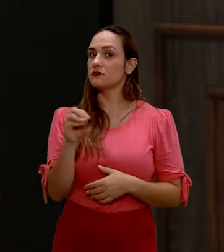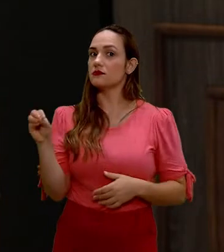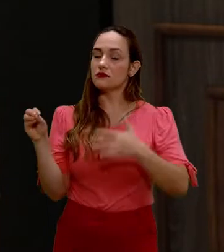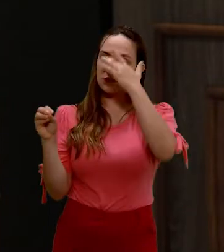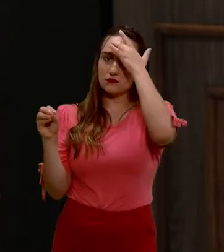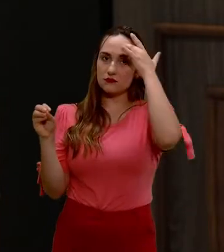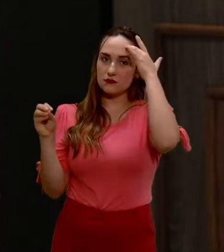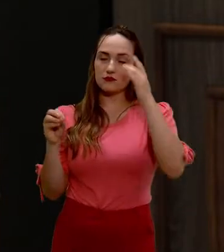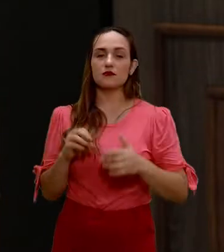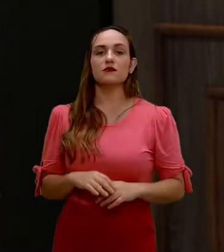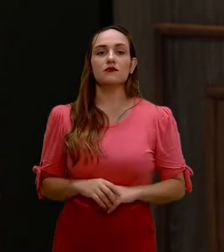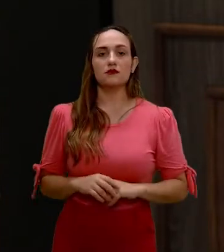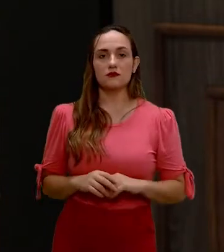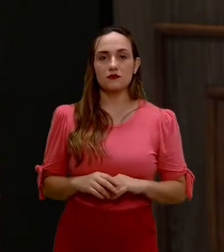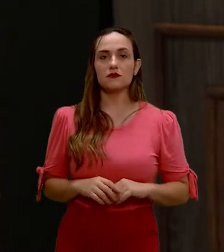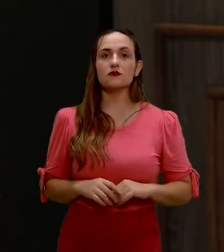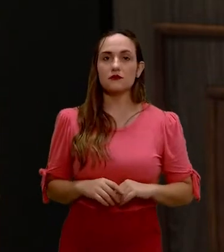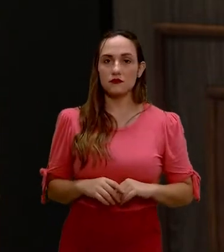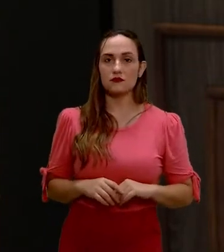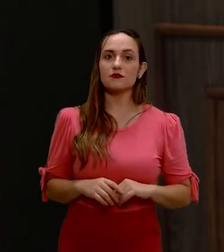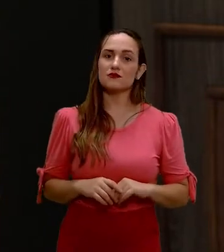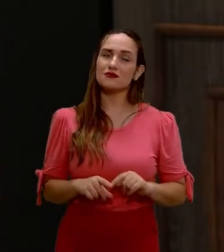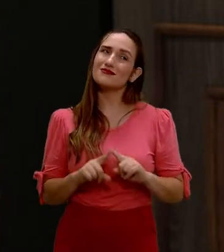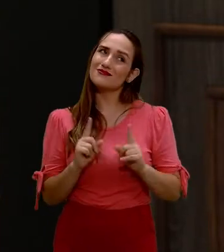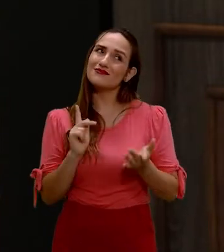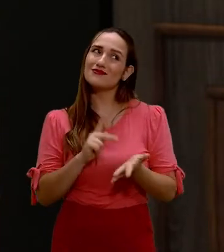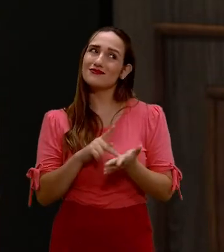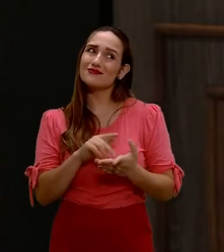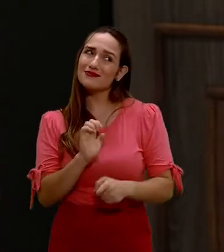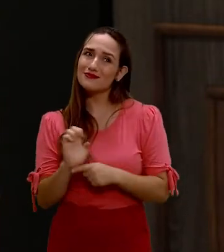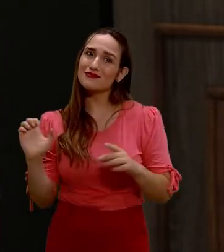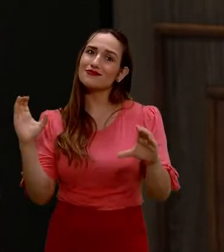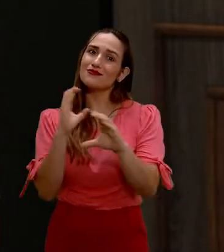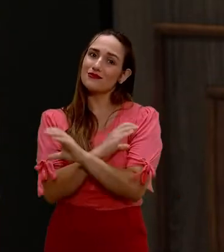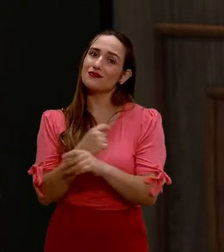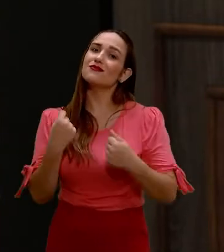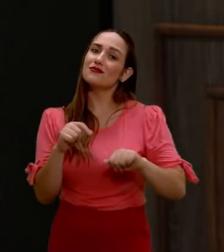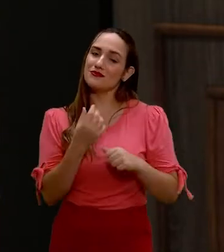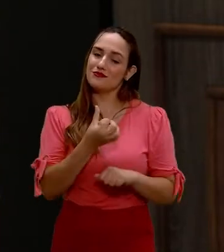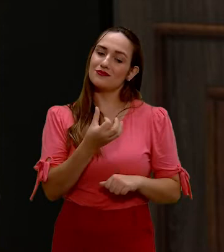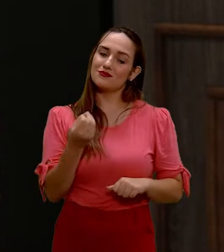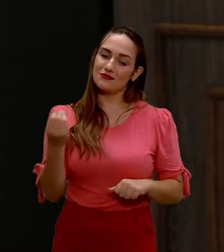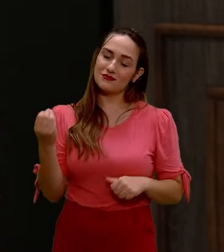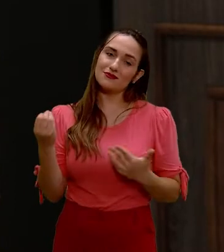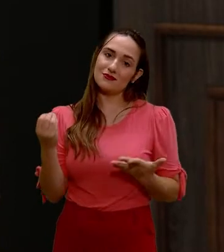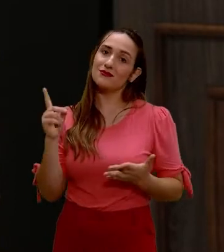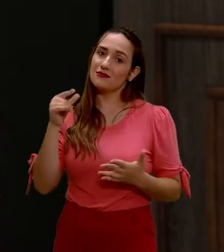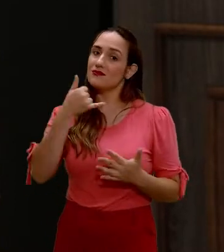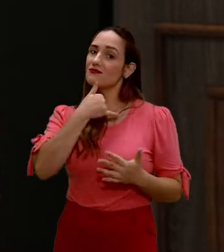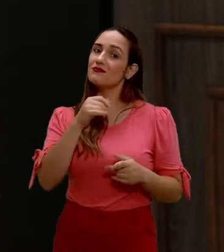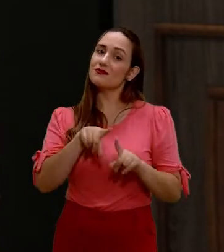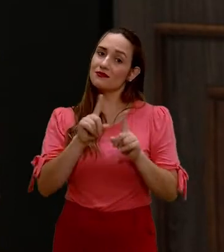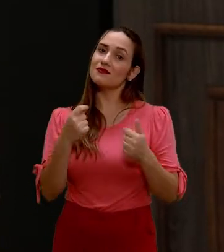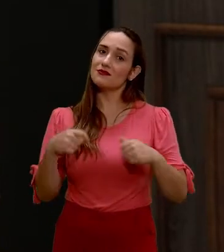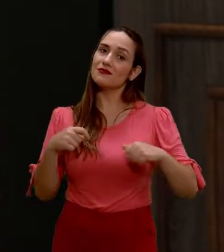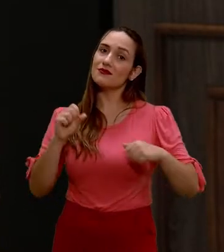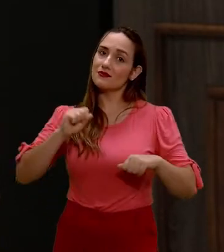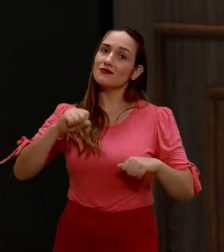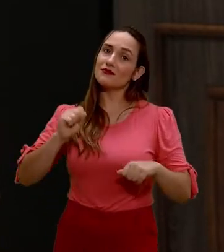Mas para atendimento de todo o Estado, a gente precisaria de uns 600. Há uma falta de servidores, infelizmente,